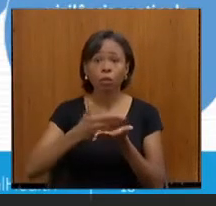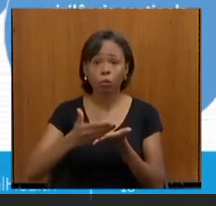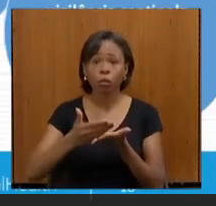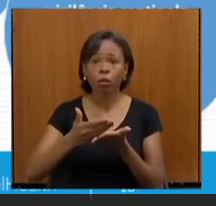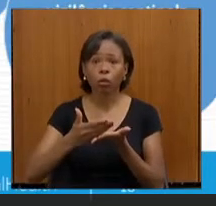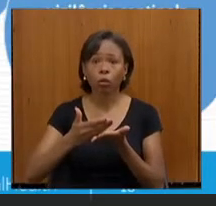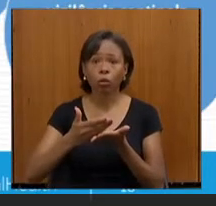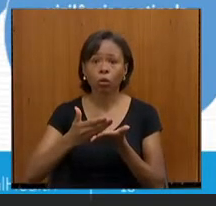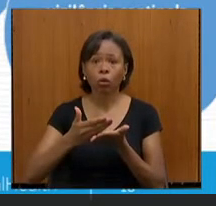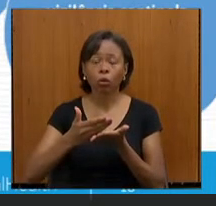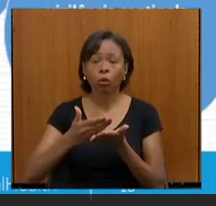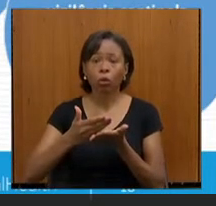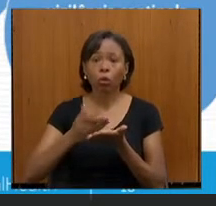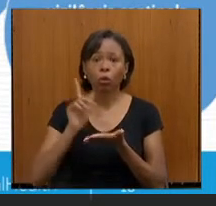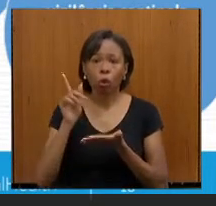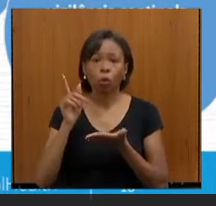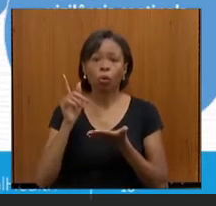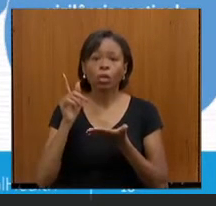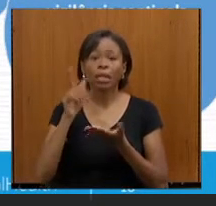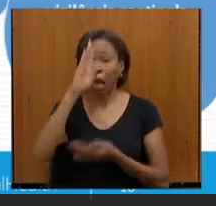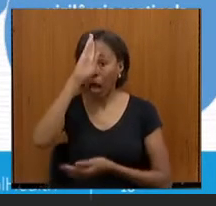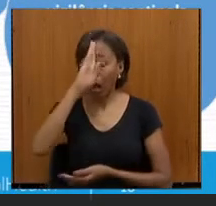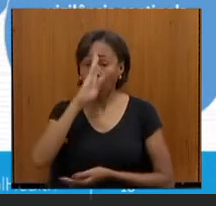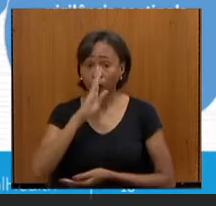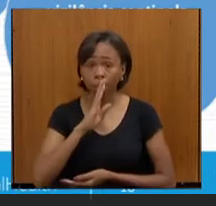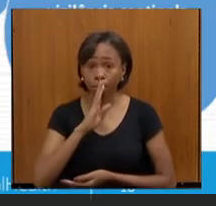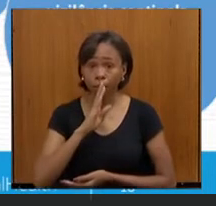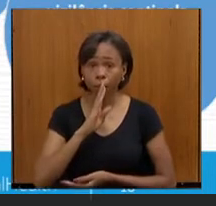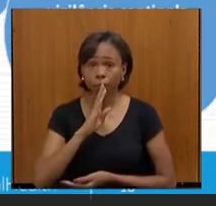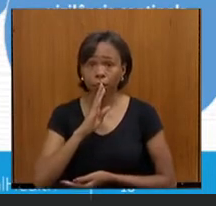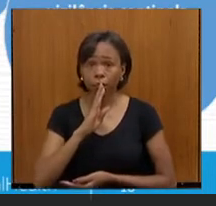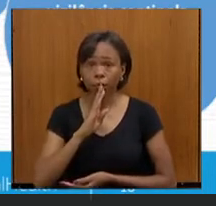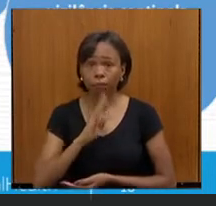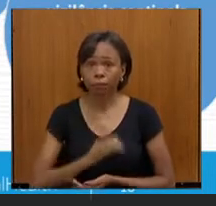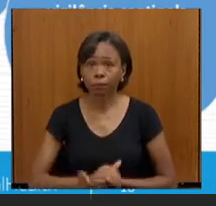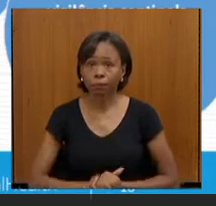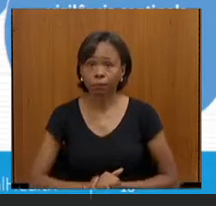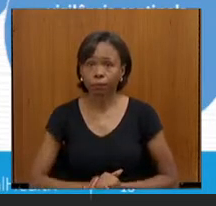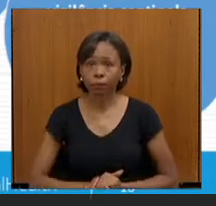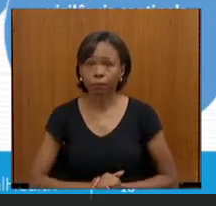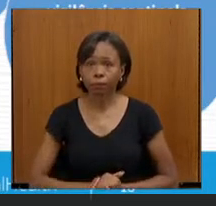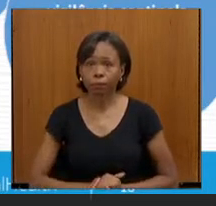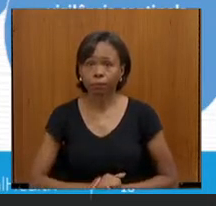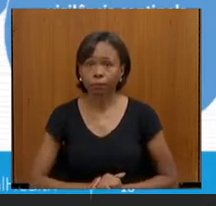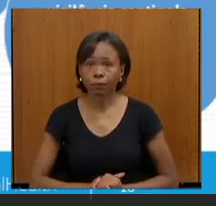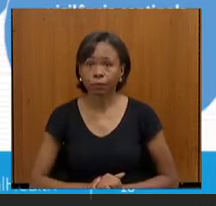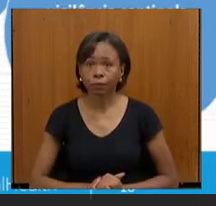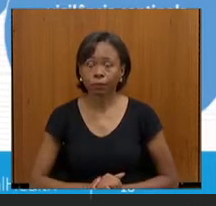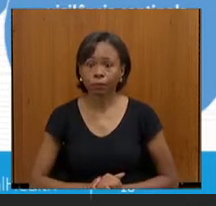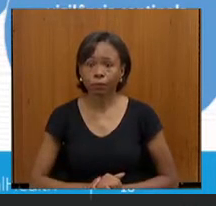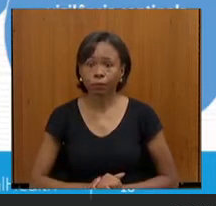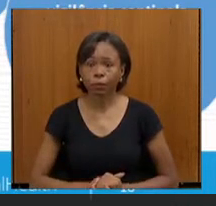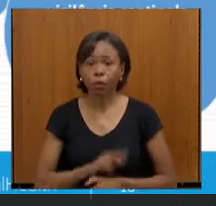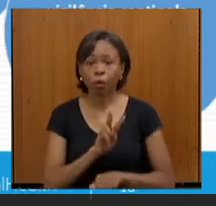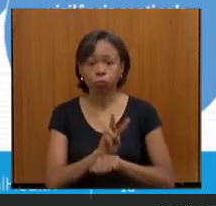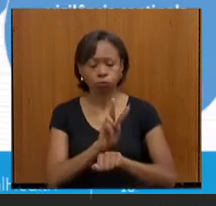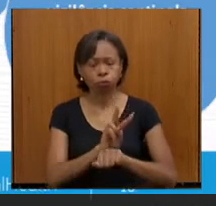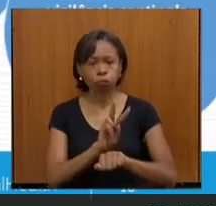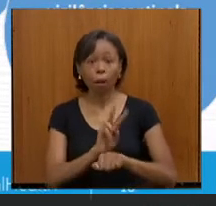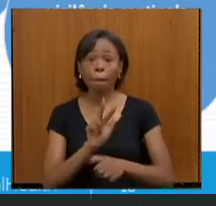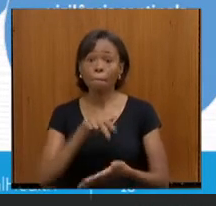maneira gratuita, no campus virtual, com possibilidade de tutorias